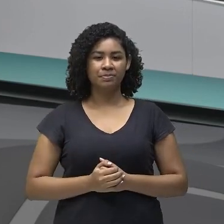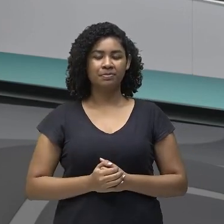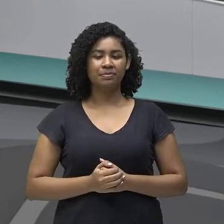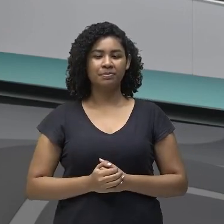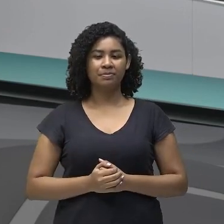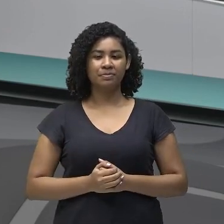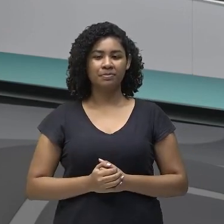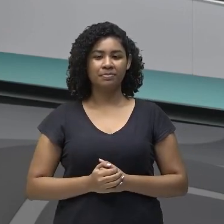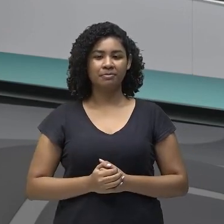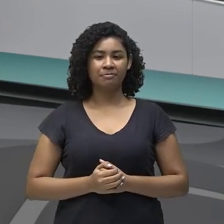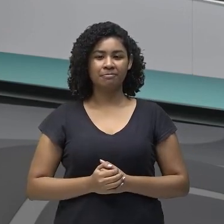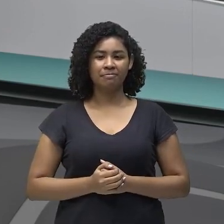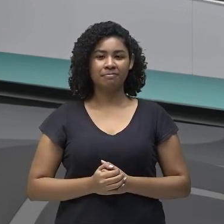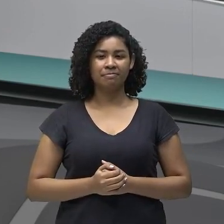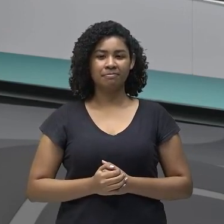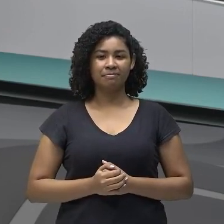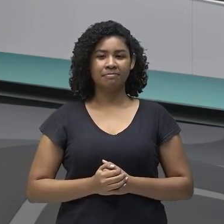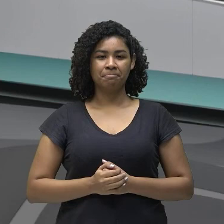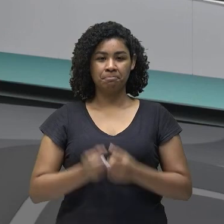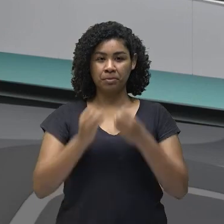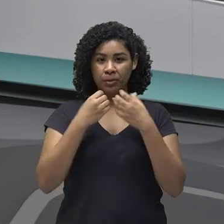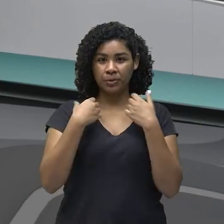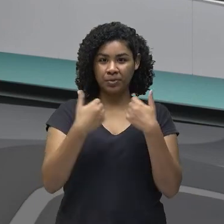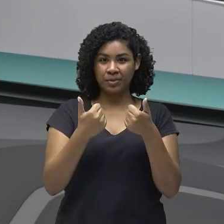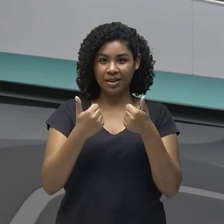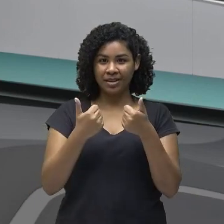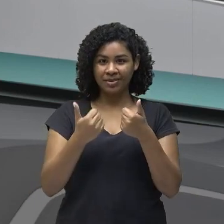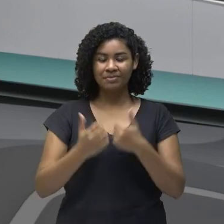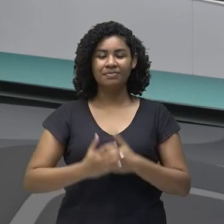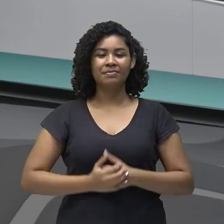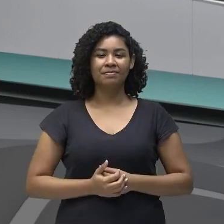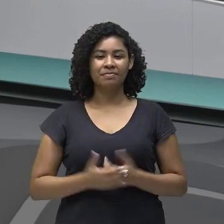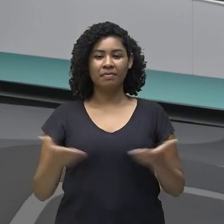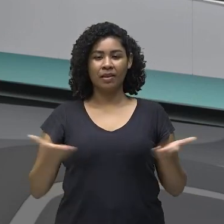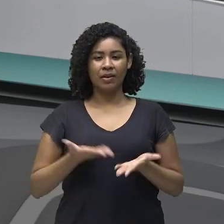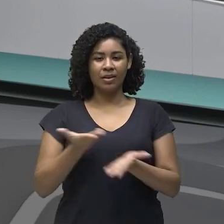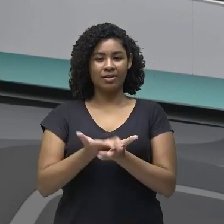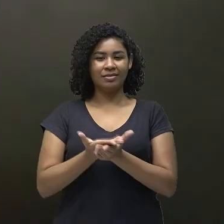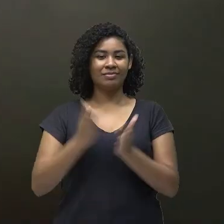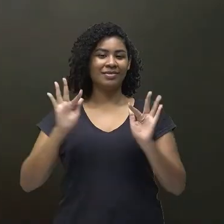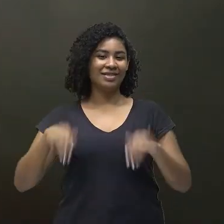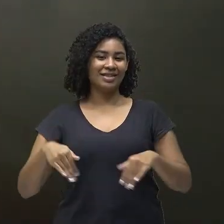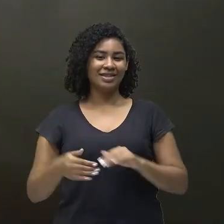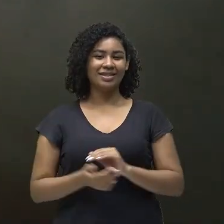past também. Certo? Então, nós finalizamos por aqui.